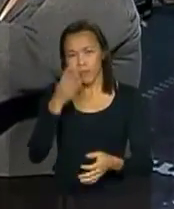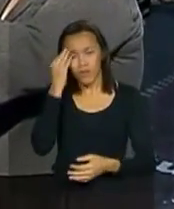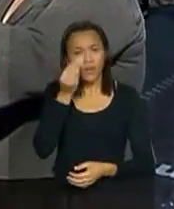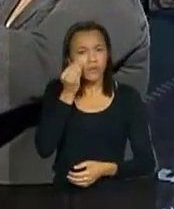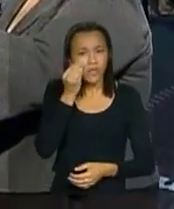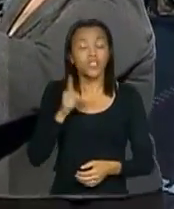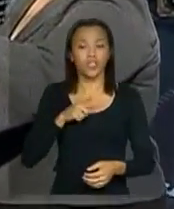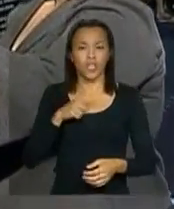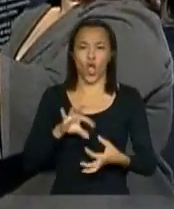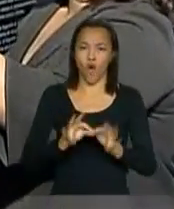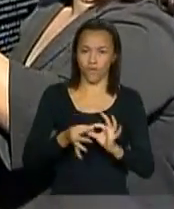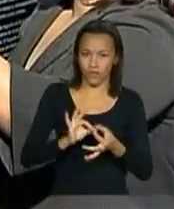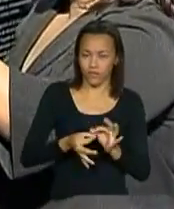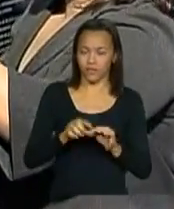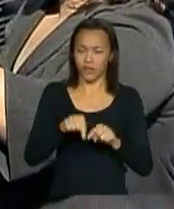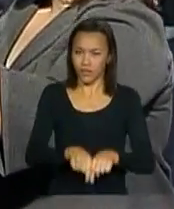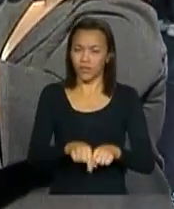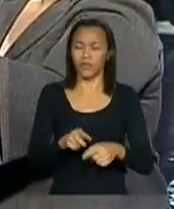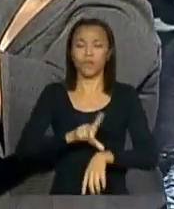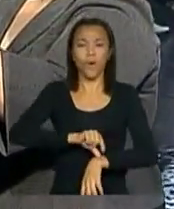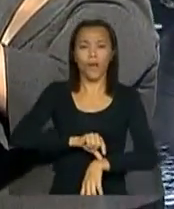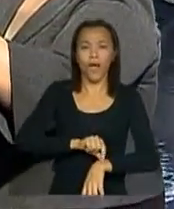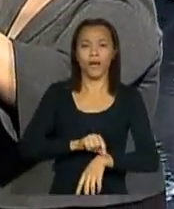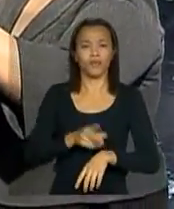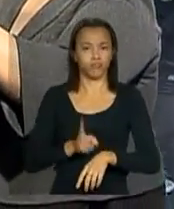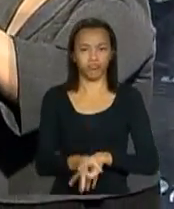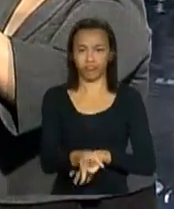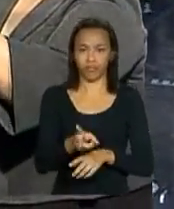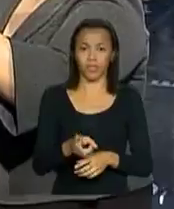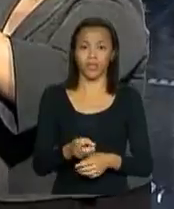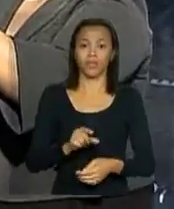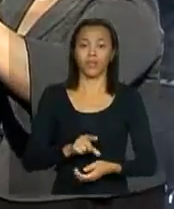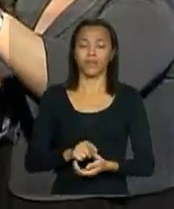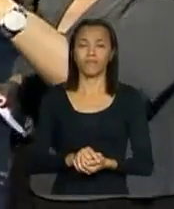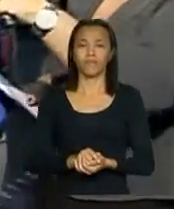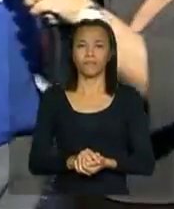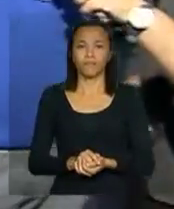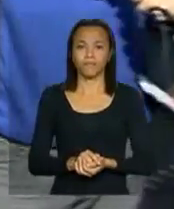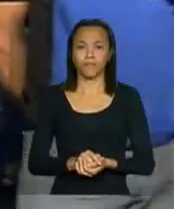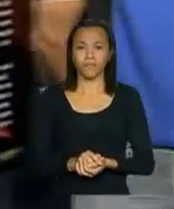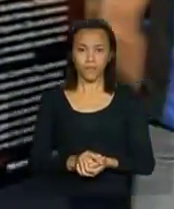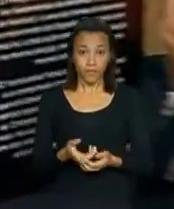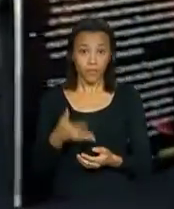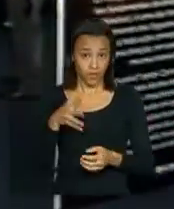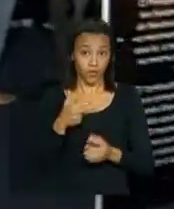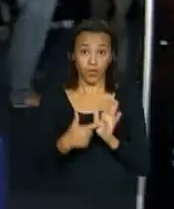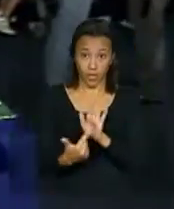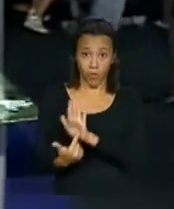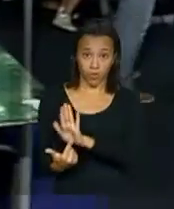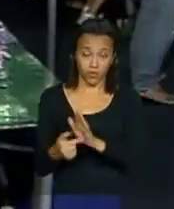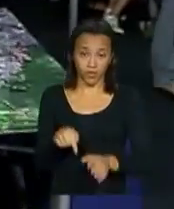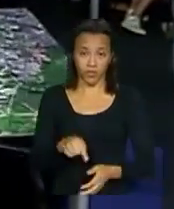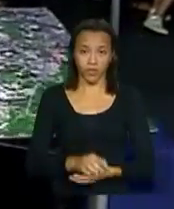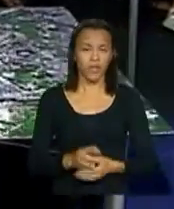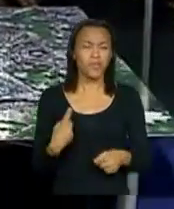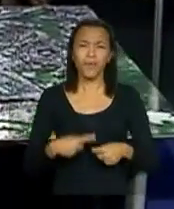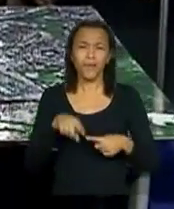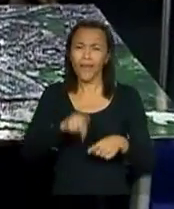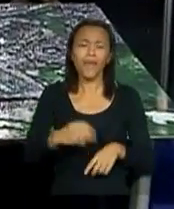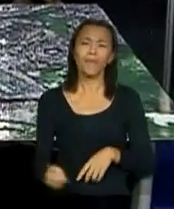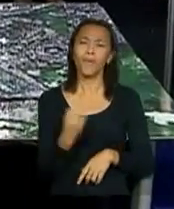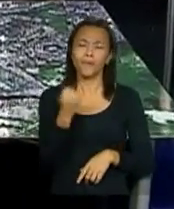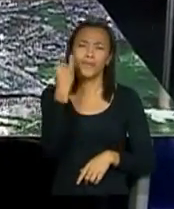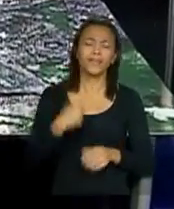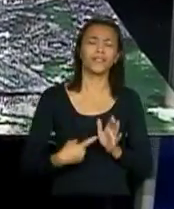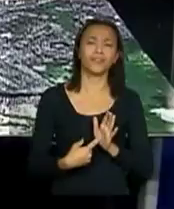tem oficinas aqui durante o horário de funcionamento da exposição. E por que é tão importante você